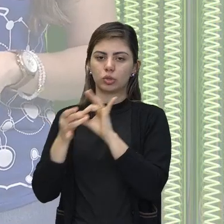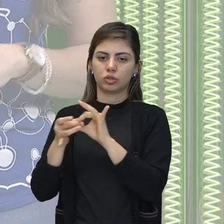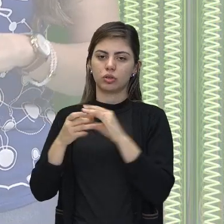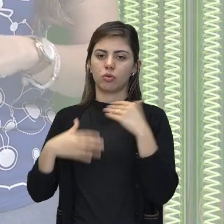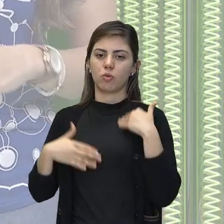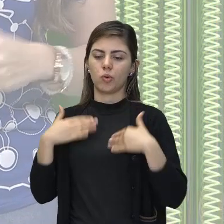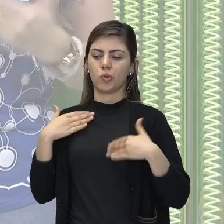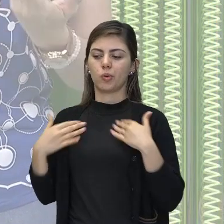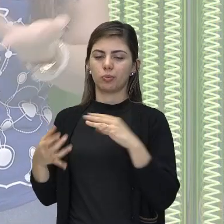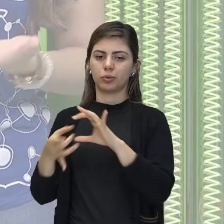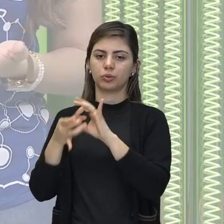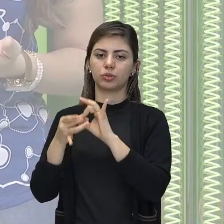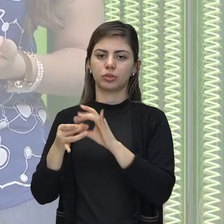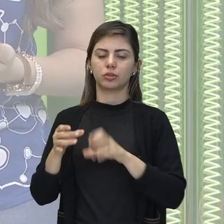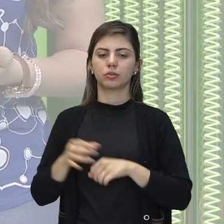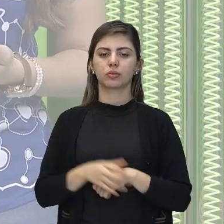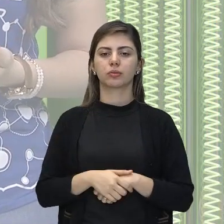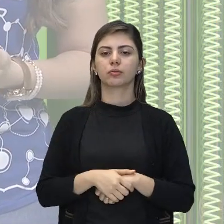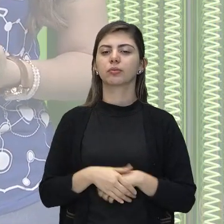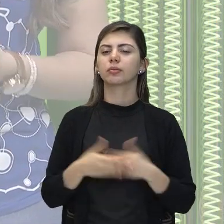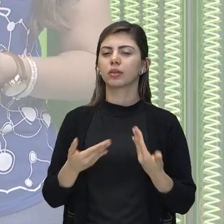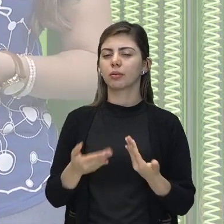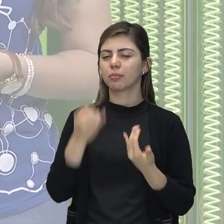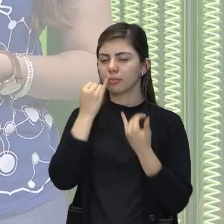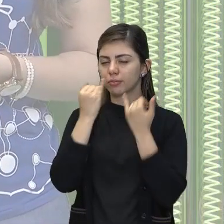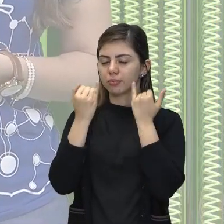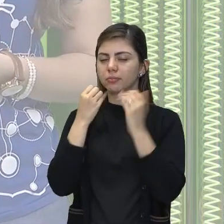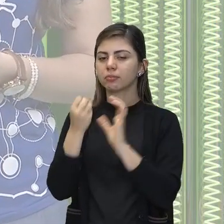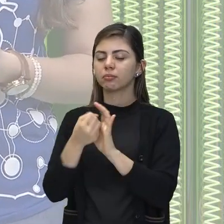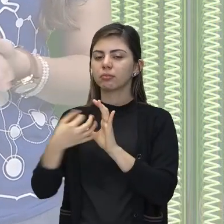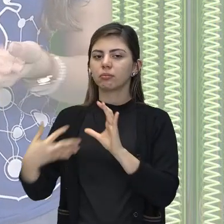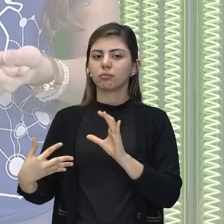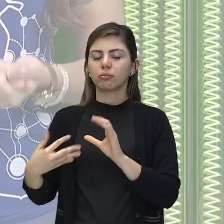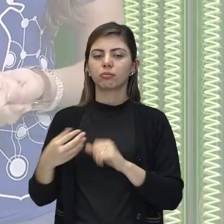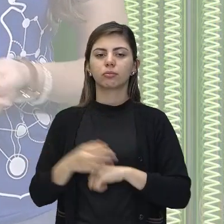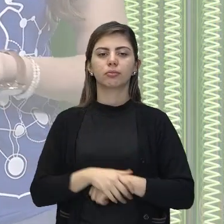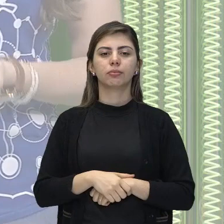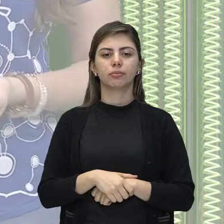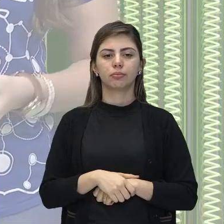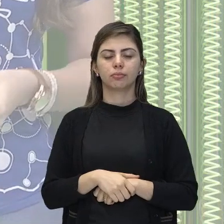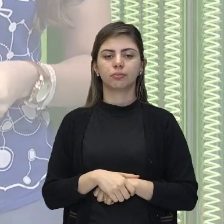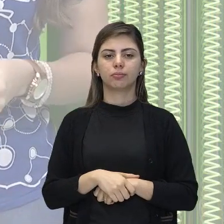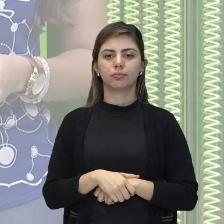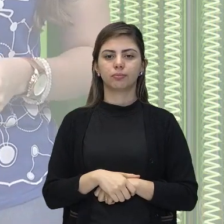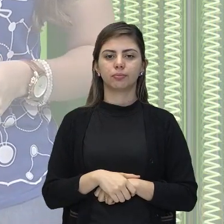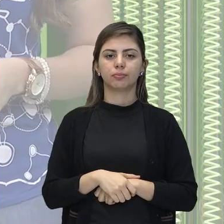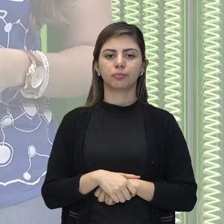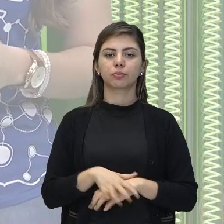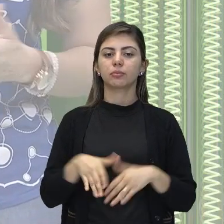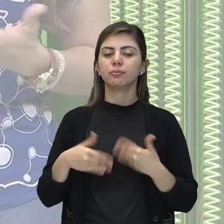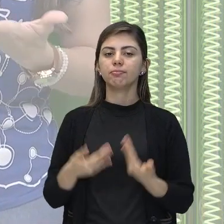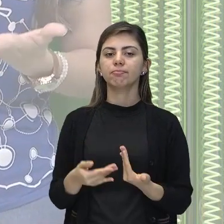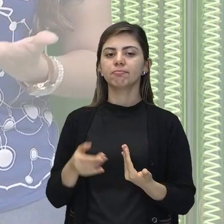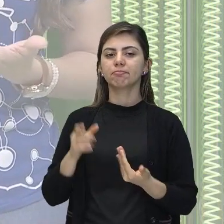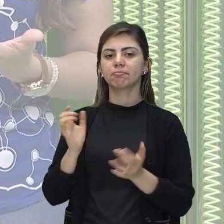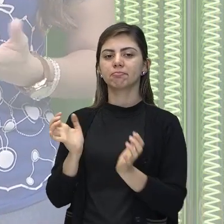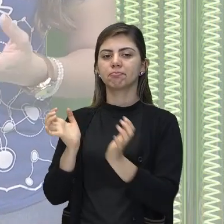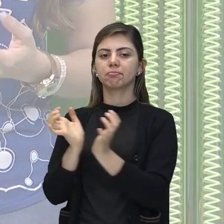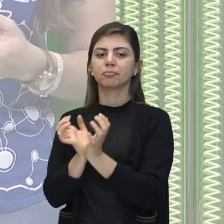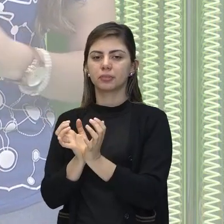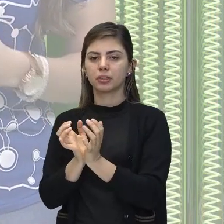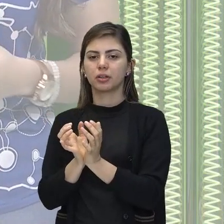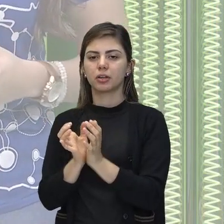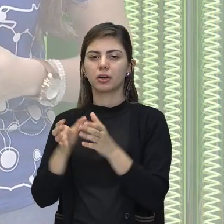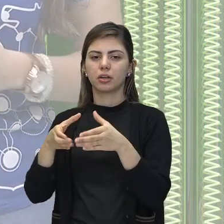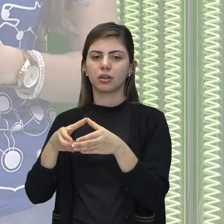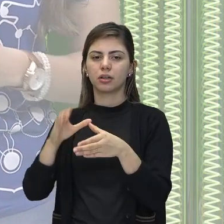E vamos aí para mais informações sobre a caravela portuguesa, né? As caravelas são incomuns